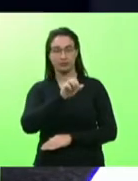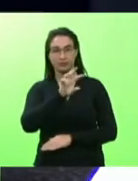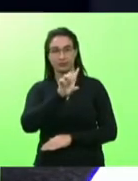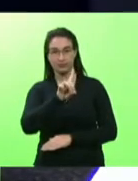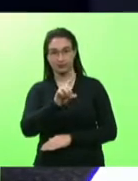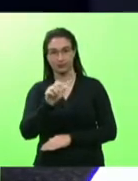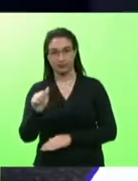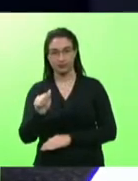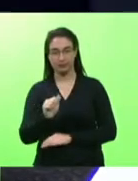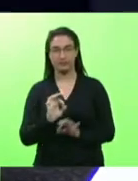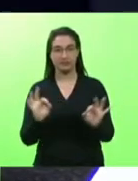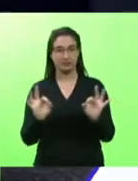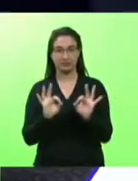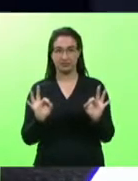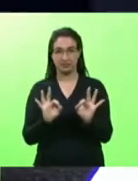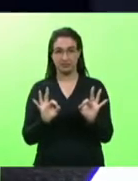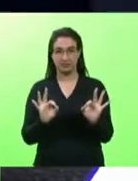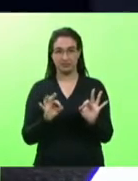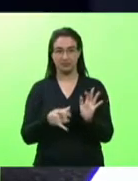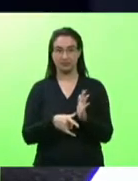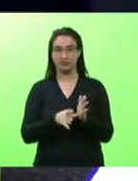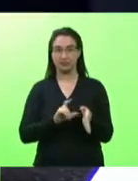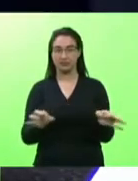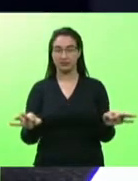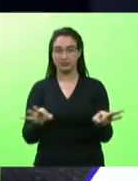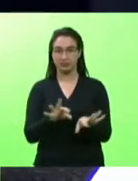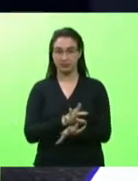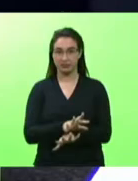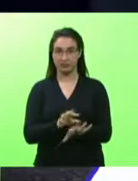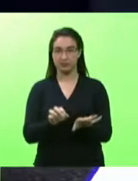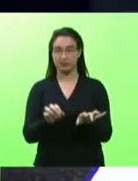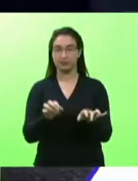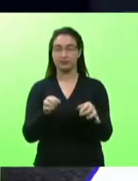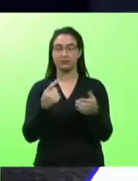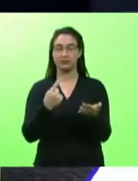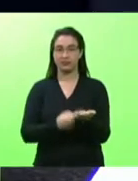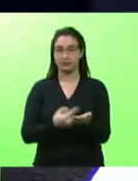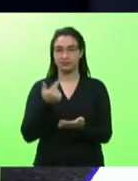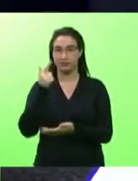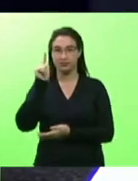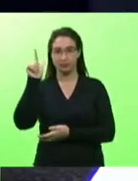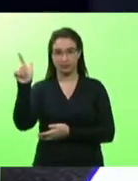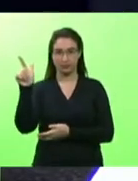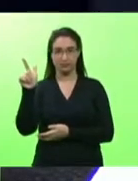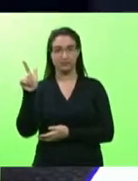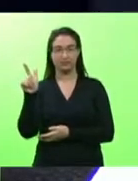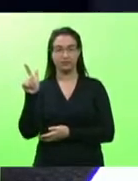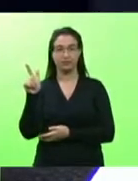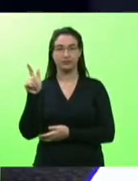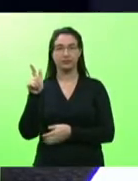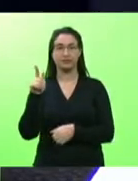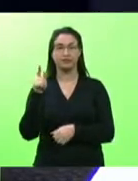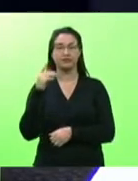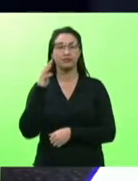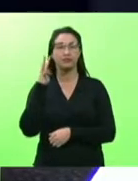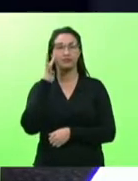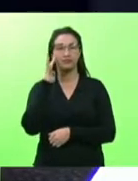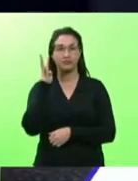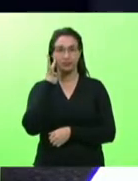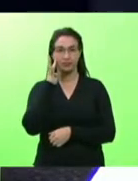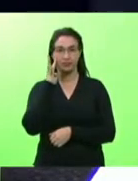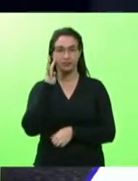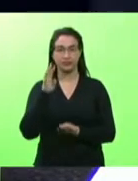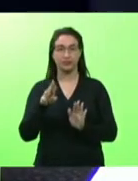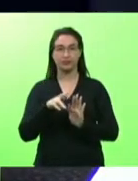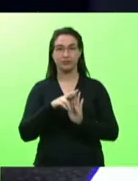Nada mais havendo a tratar o senhor presidente antes de encerrar a sessão, convocou outra ordinária para quarta-feira no horário regimental.